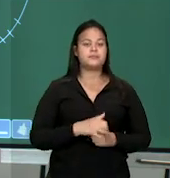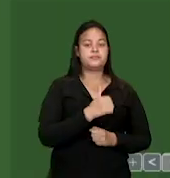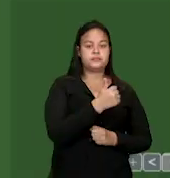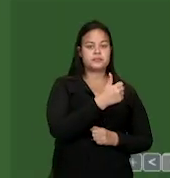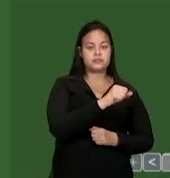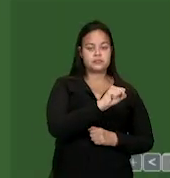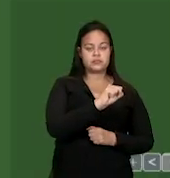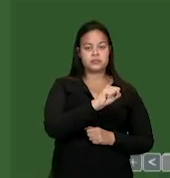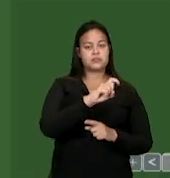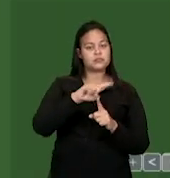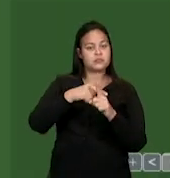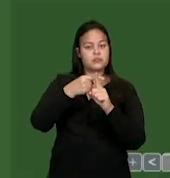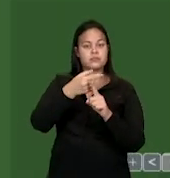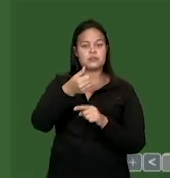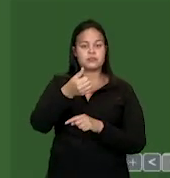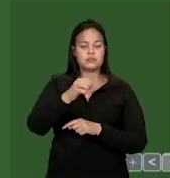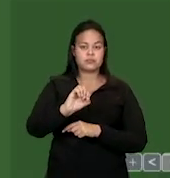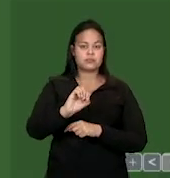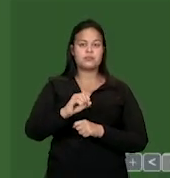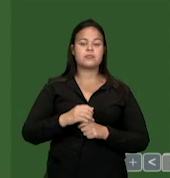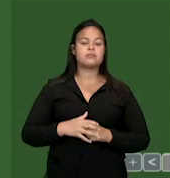180 mais 60